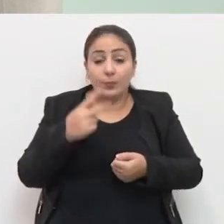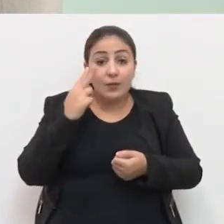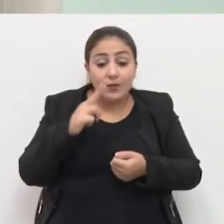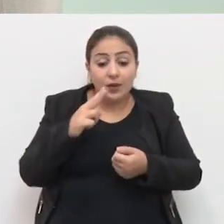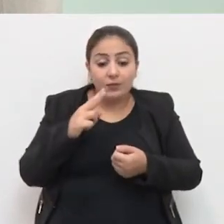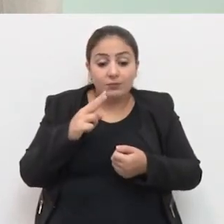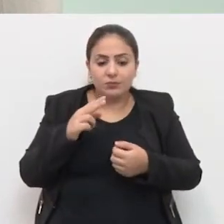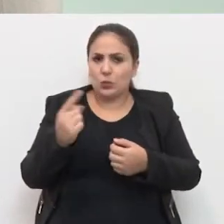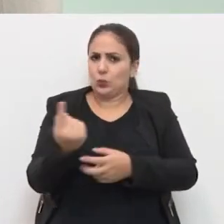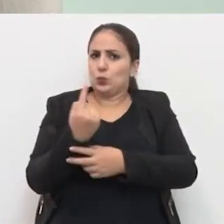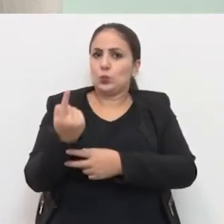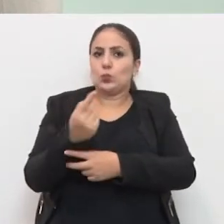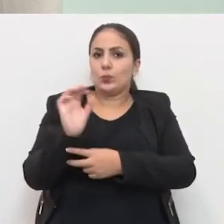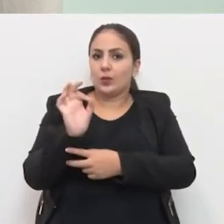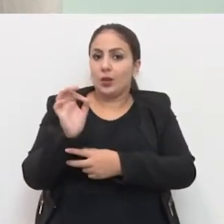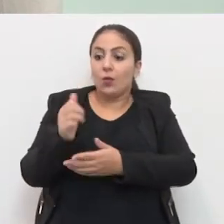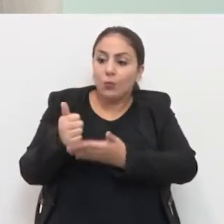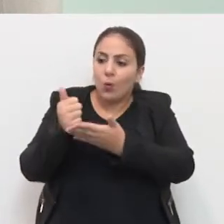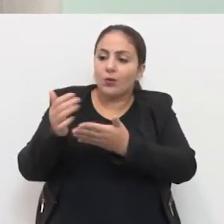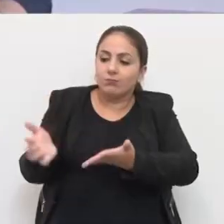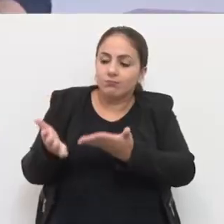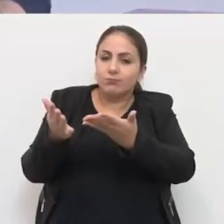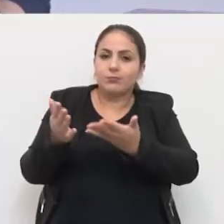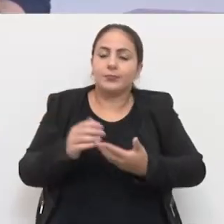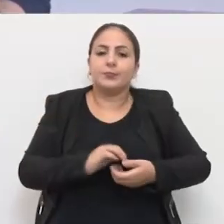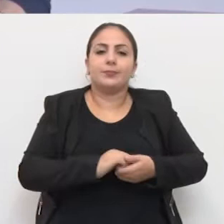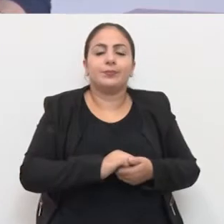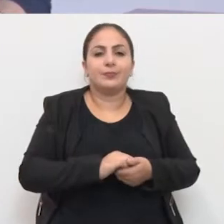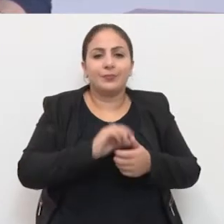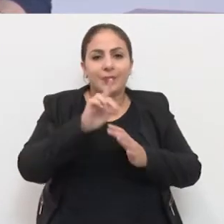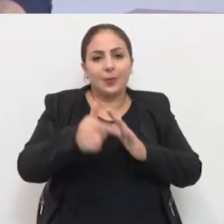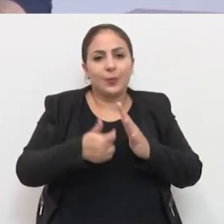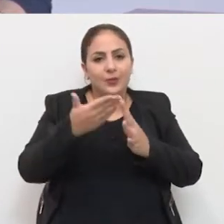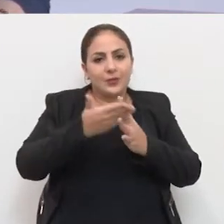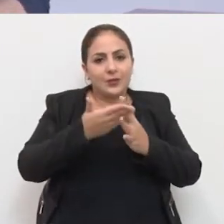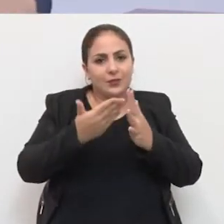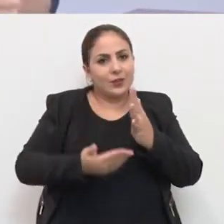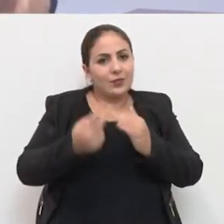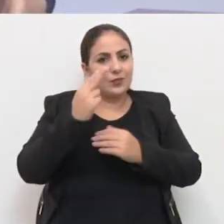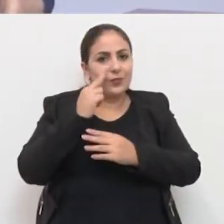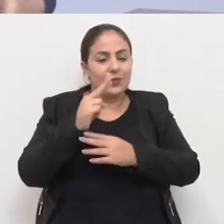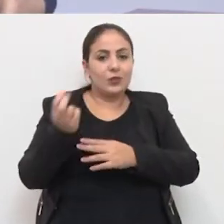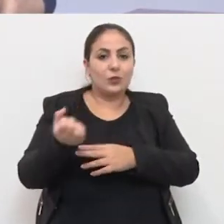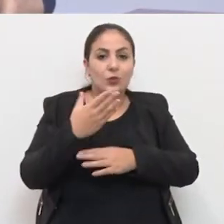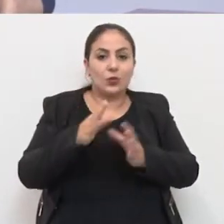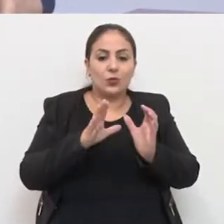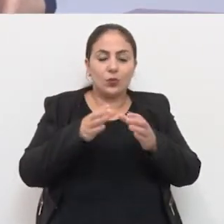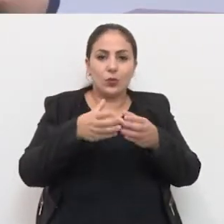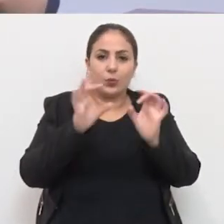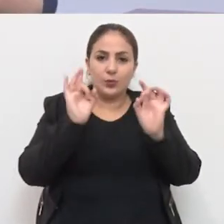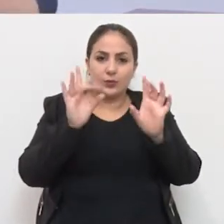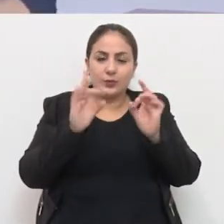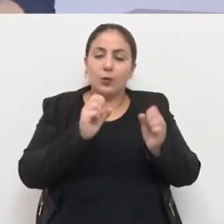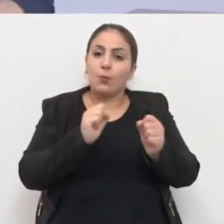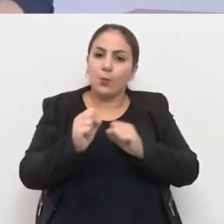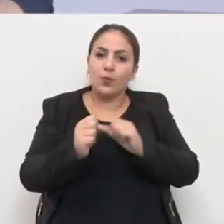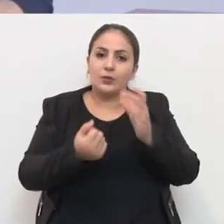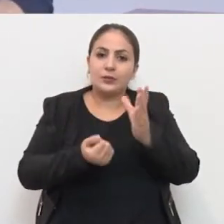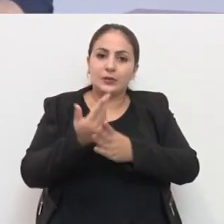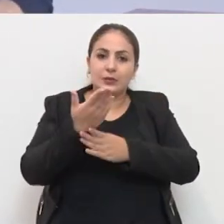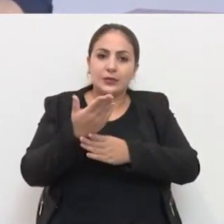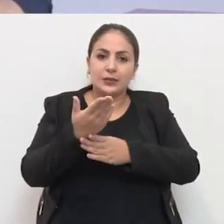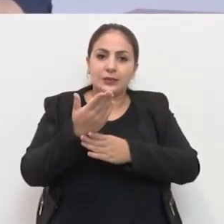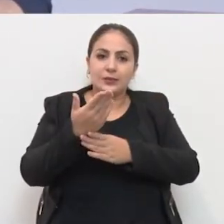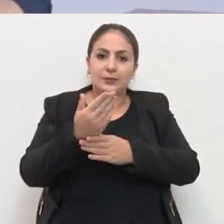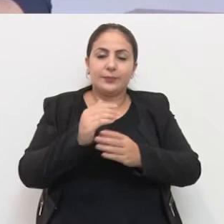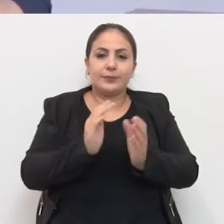nessa caminhada, dá força para continuar. E depois do intervalo, você vai ver que um novo grupo especial pode ser criado